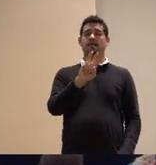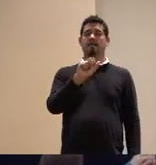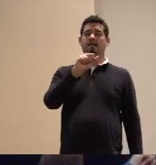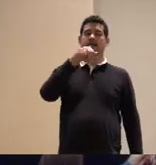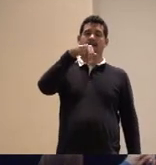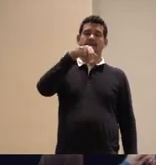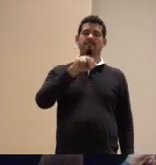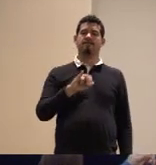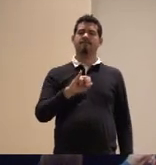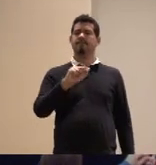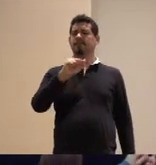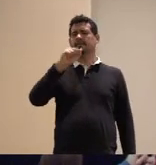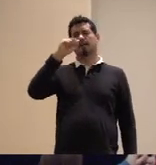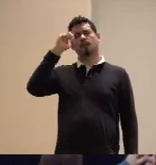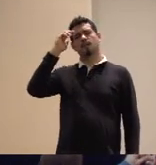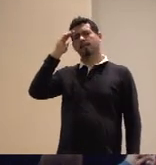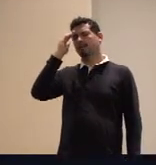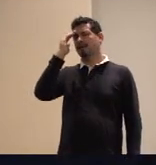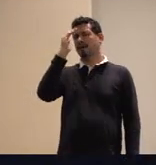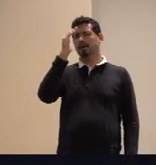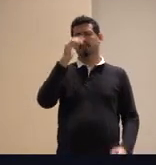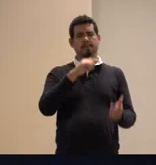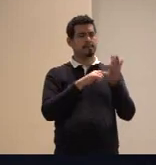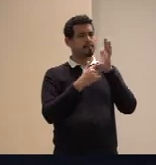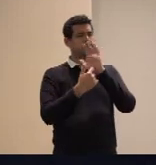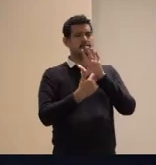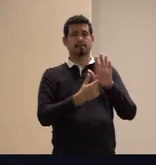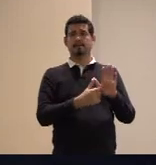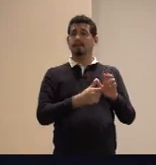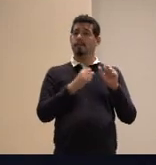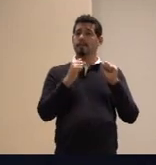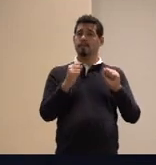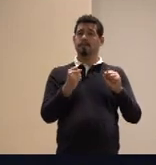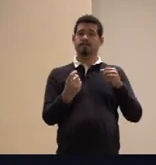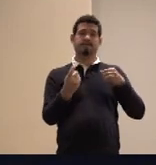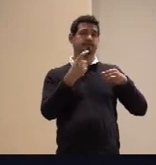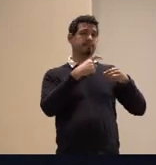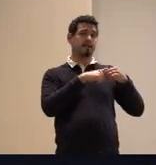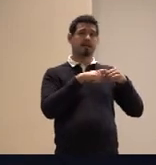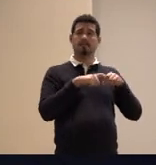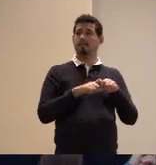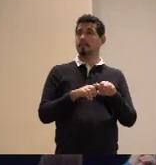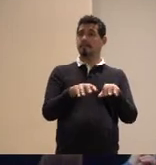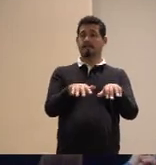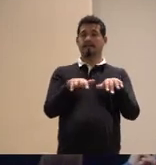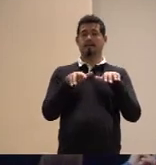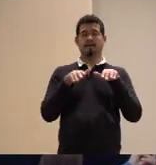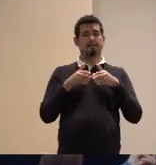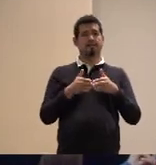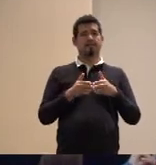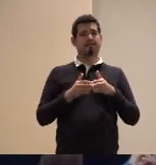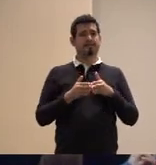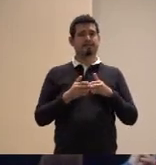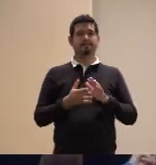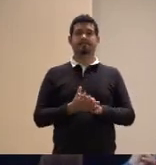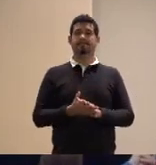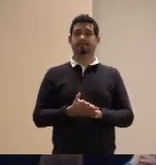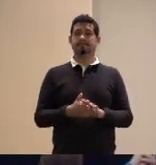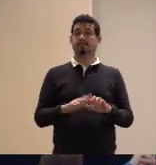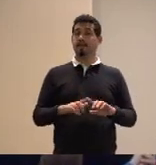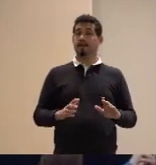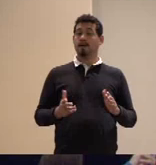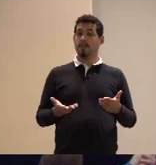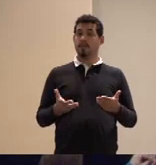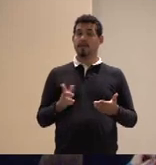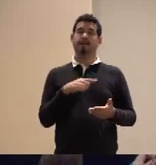Souto. Muito obrigado pela apresentação de vocês. Vocês podem retornar à plenária, por favor. E, neste momento,